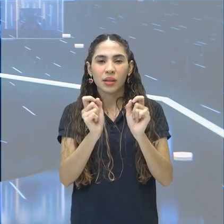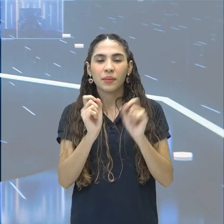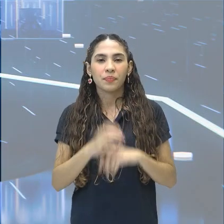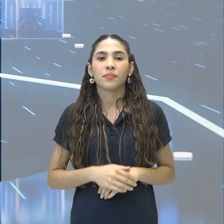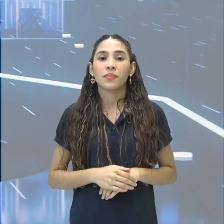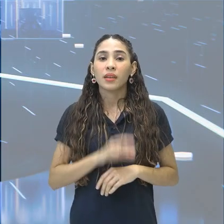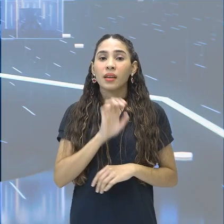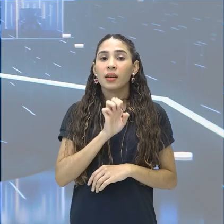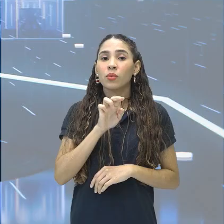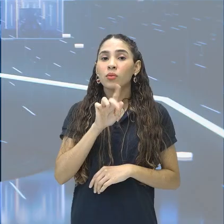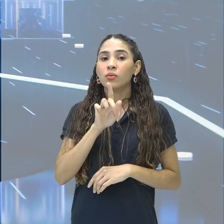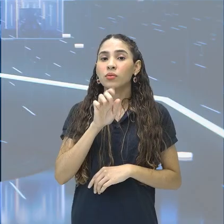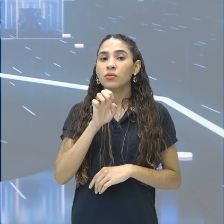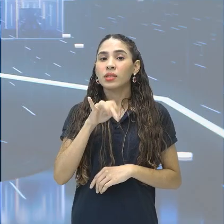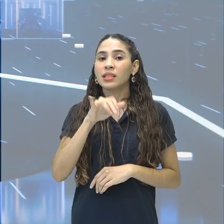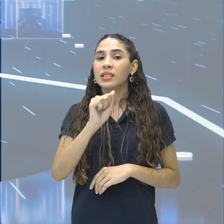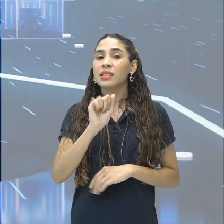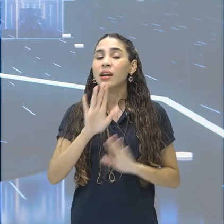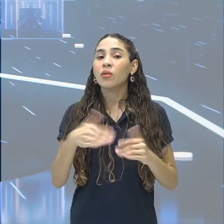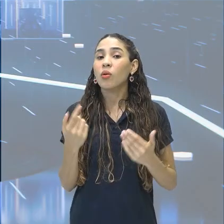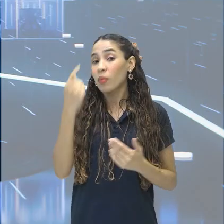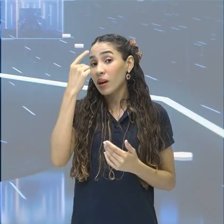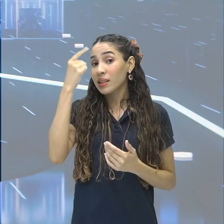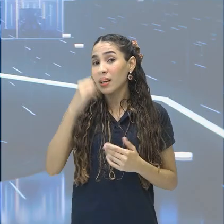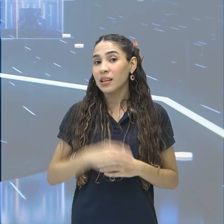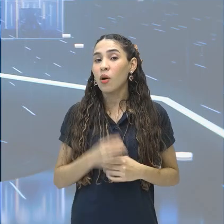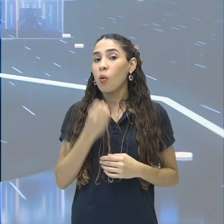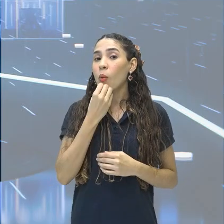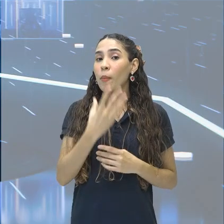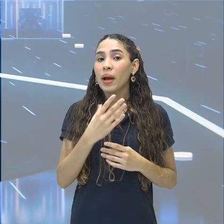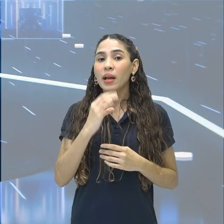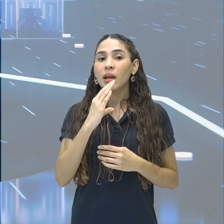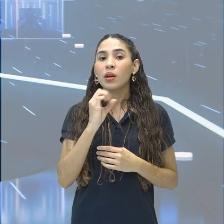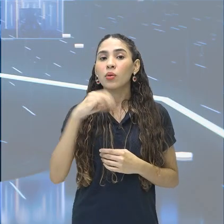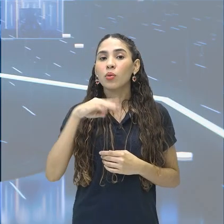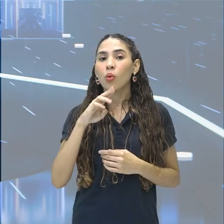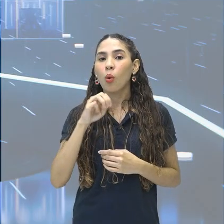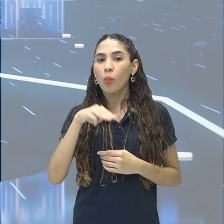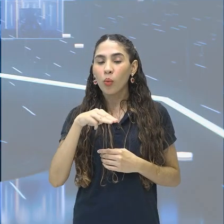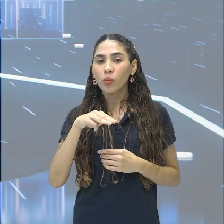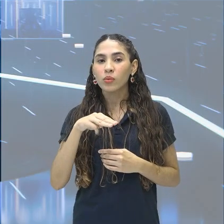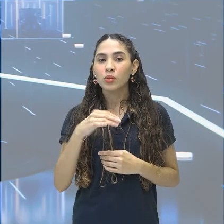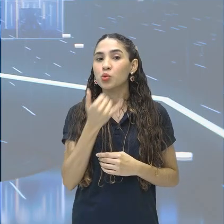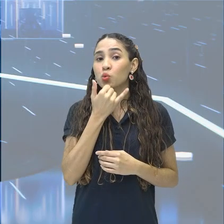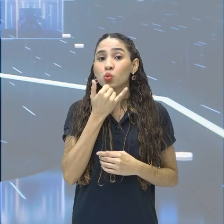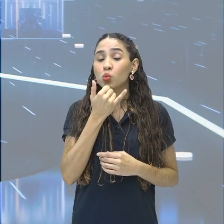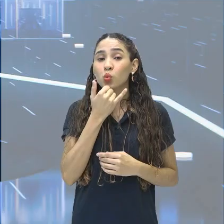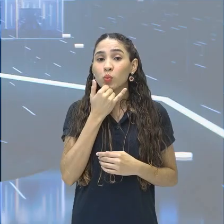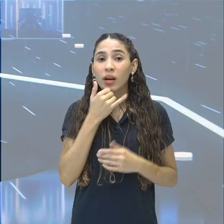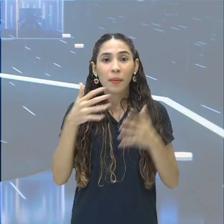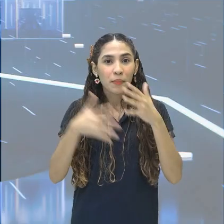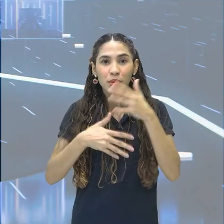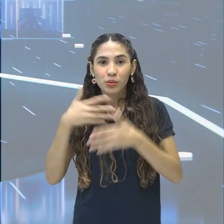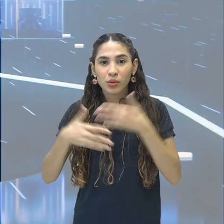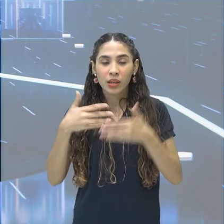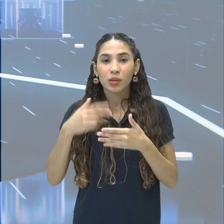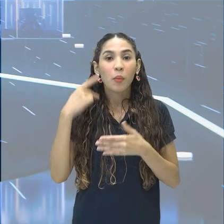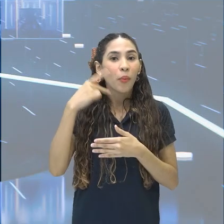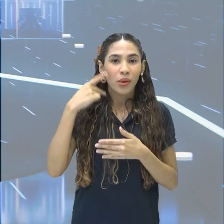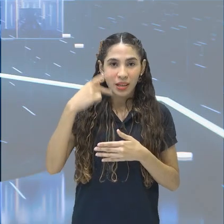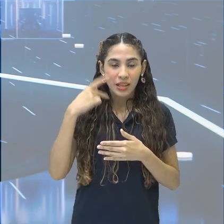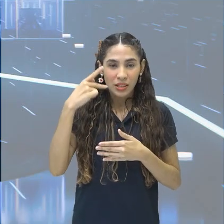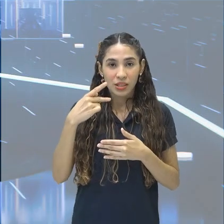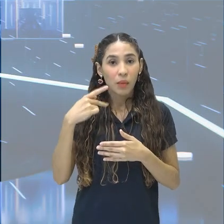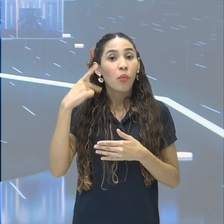falamos de eugenia. O que era a ideia de eugenia? O bem comum, né? O bem comum, desculpa, já estou misturando aqui com política